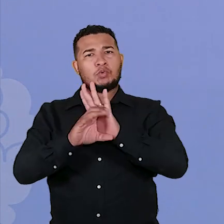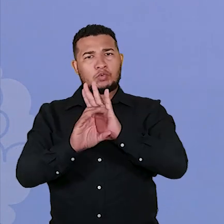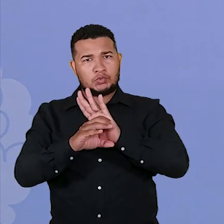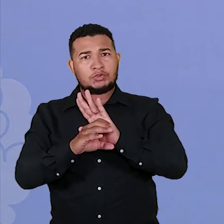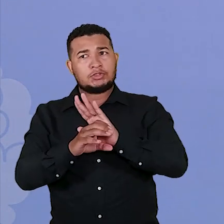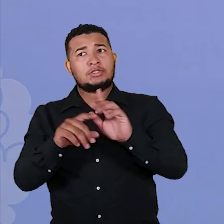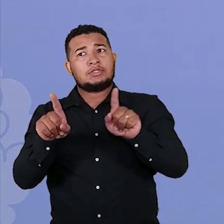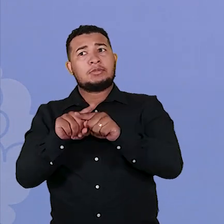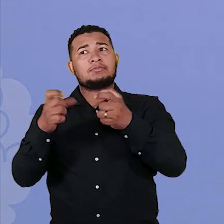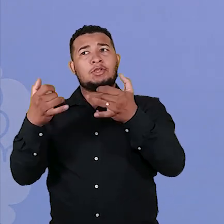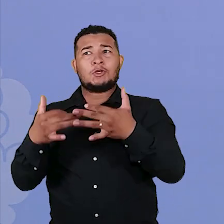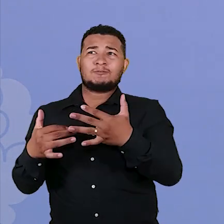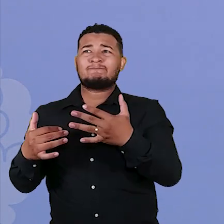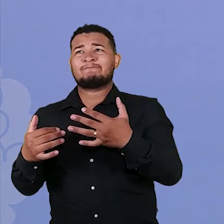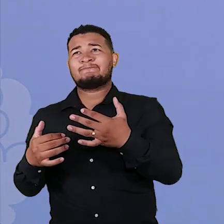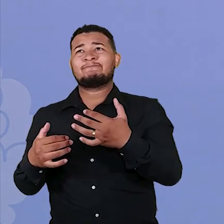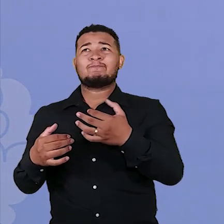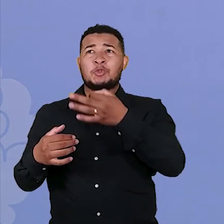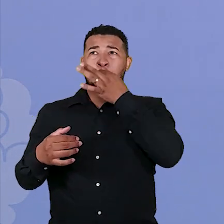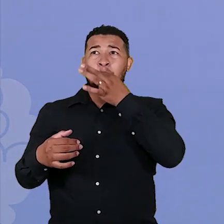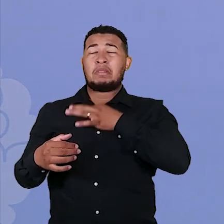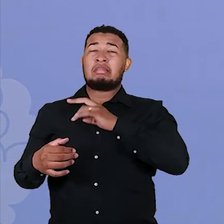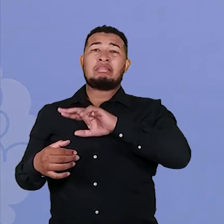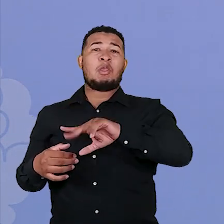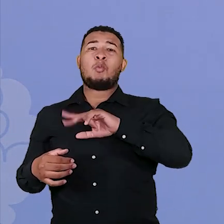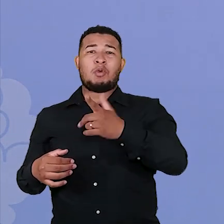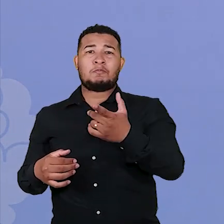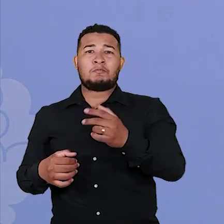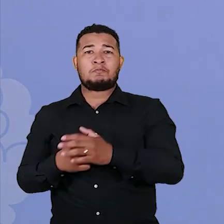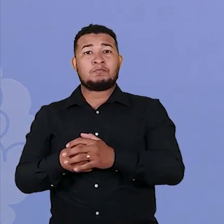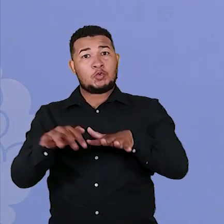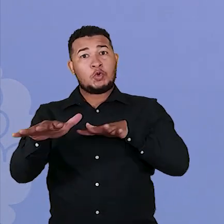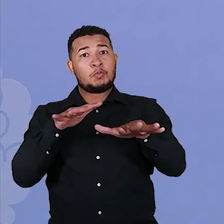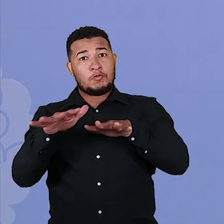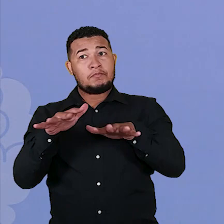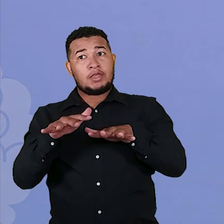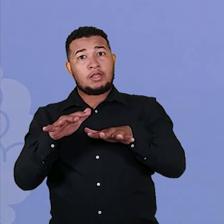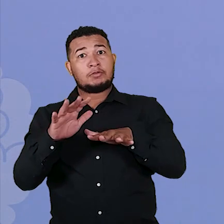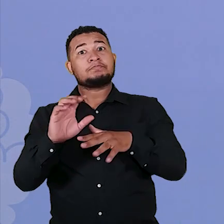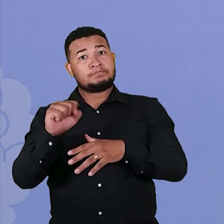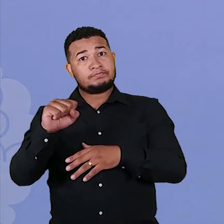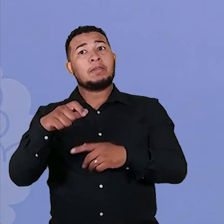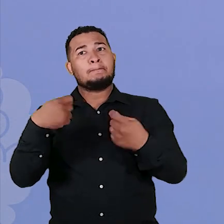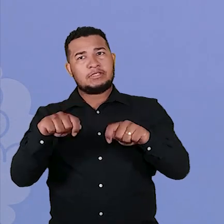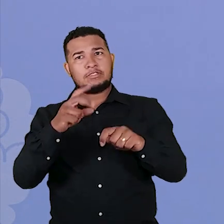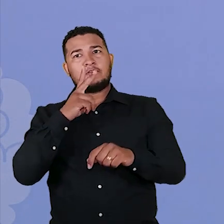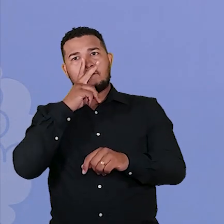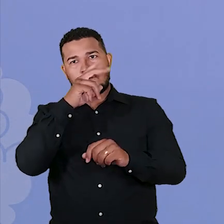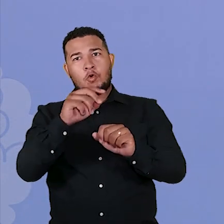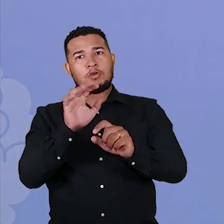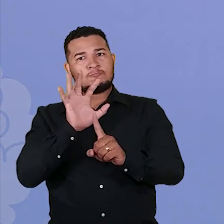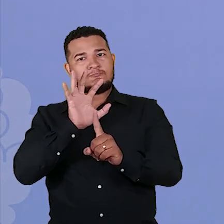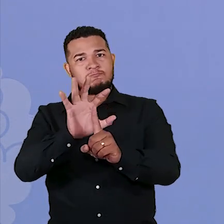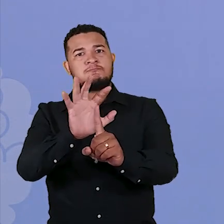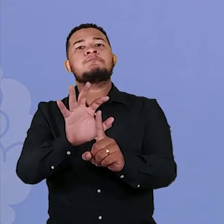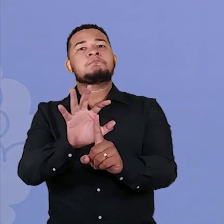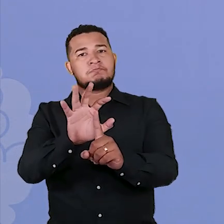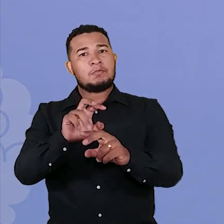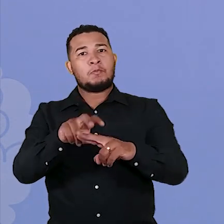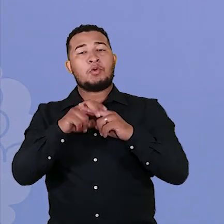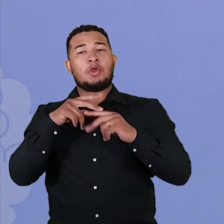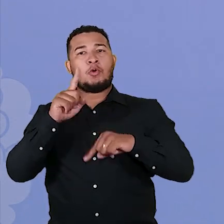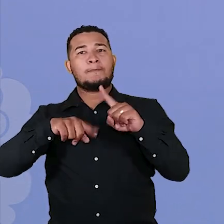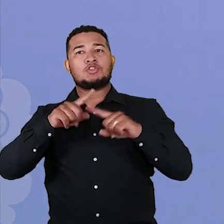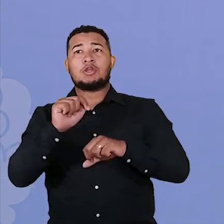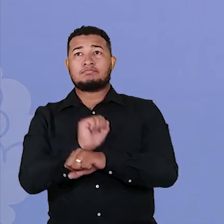conceitos pessoal eu acho que não é dessa forma um movimento na verdade realmente precisa de uma força para o